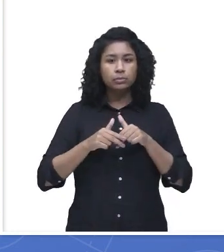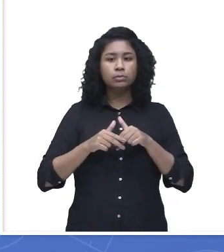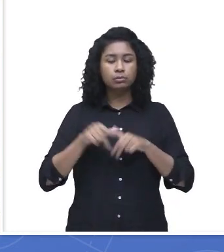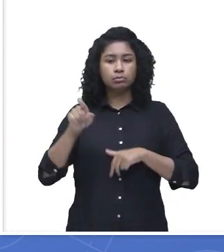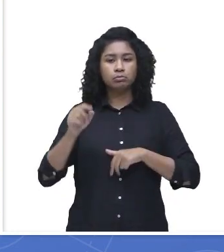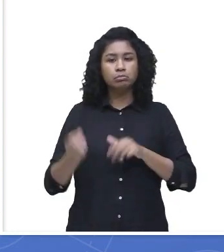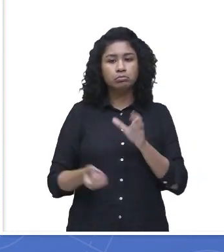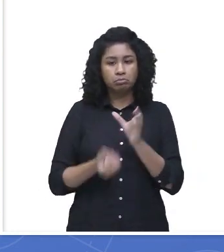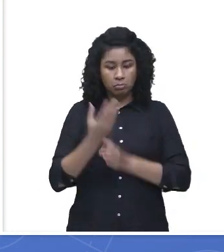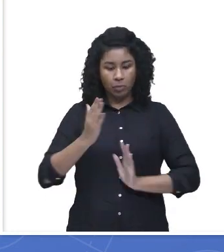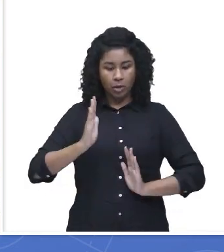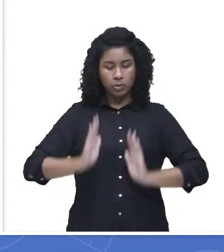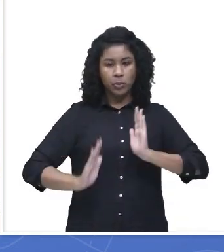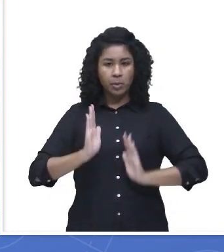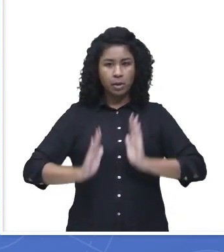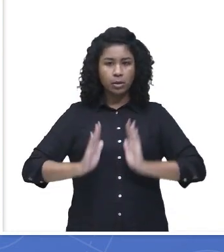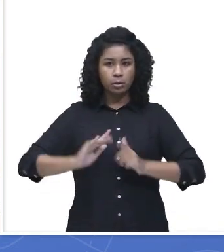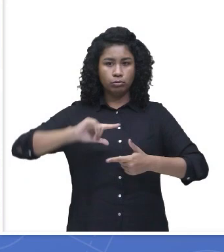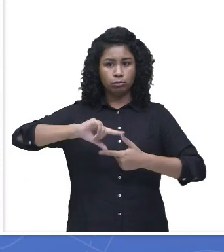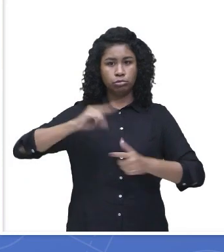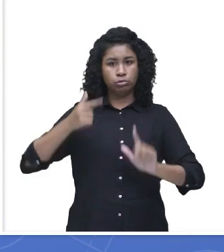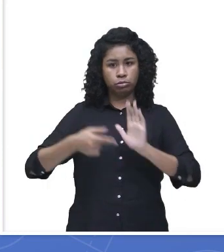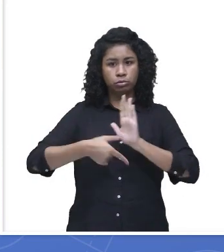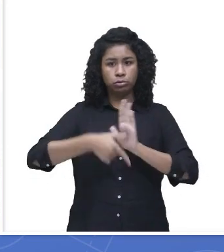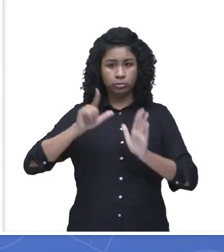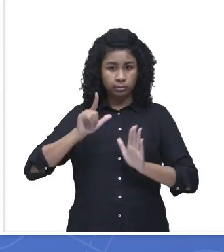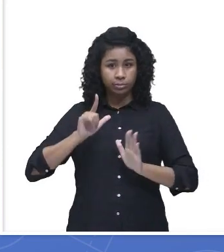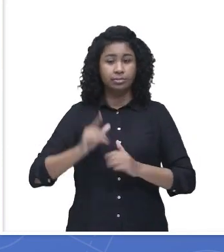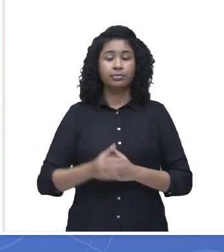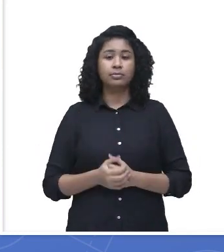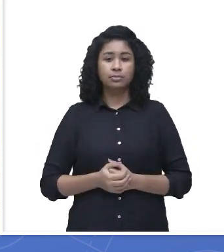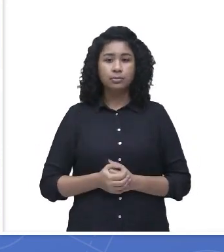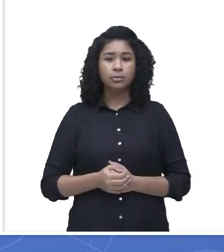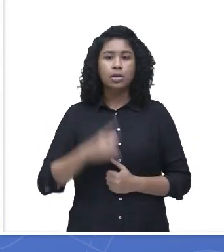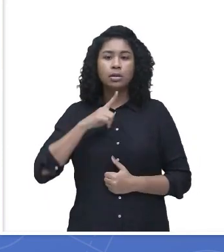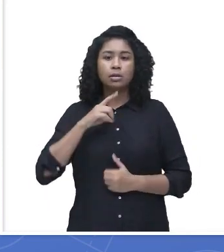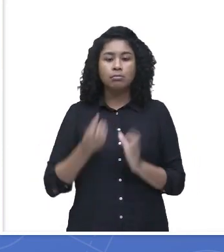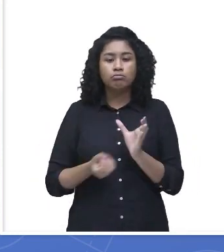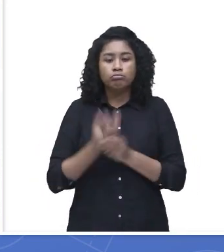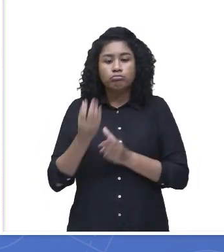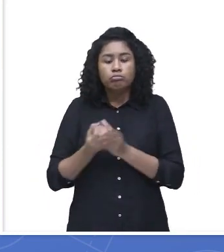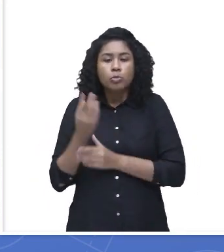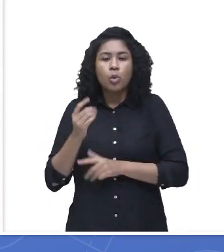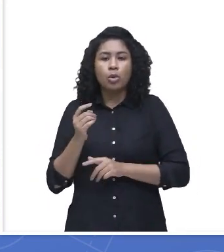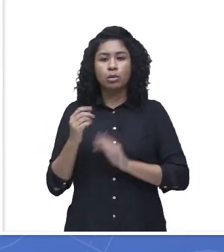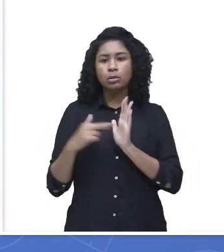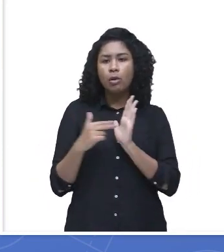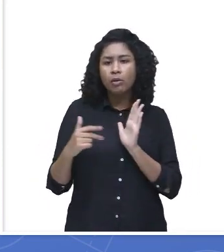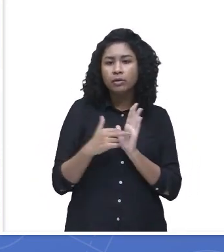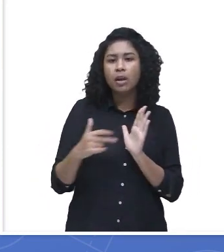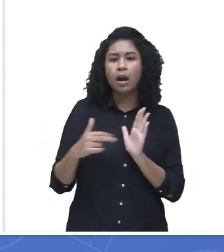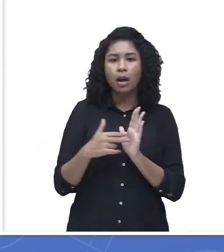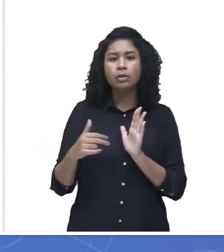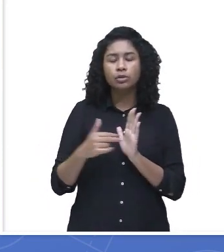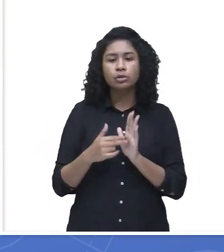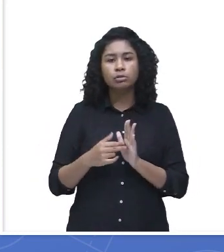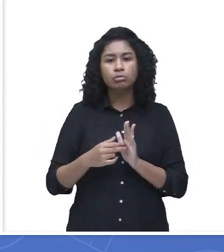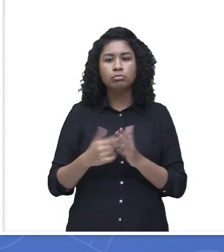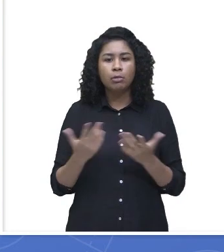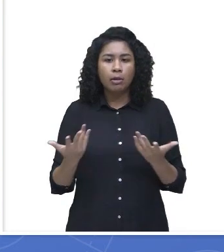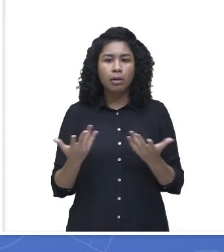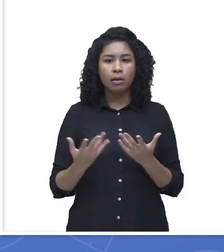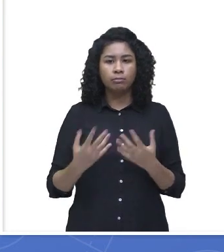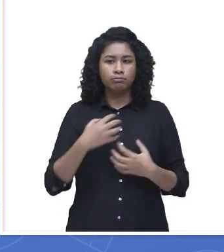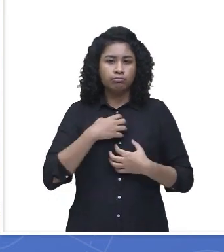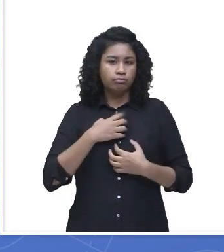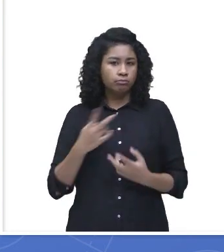Em determinados momentos, esse autor vai trazer inovações na sua temática, né? Até um certo tom pessimista,